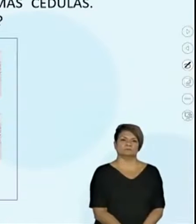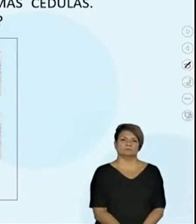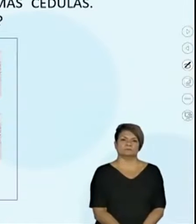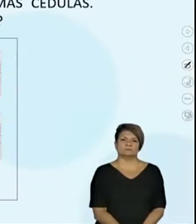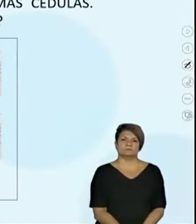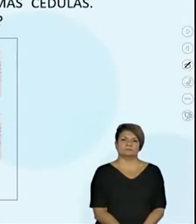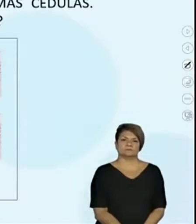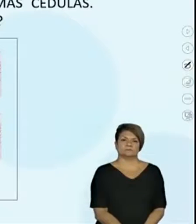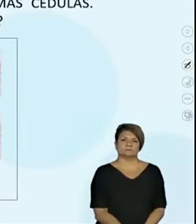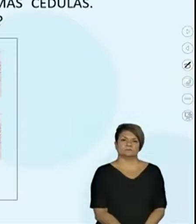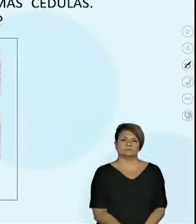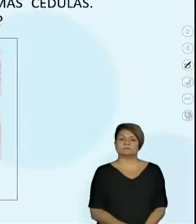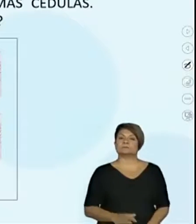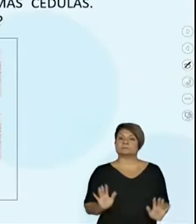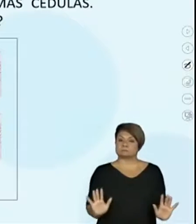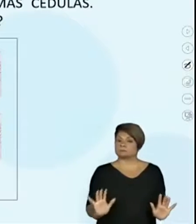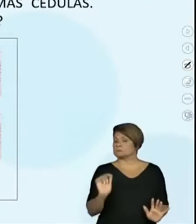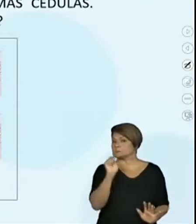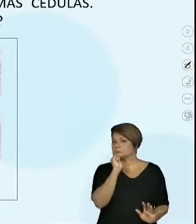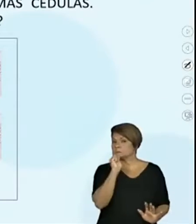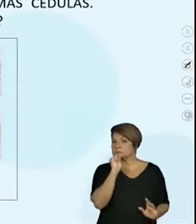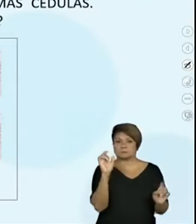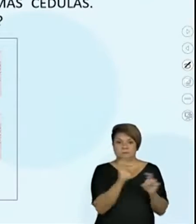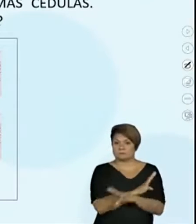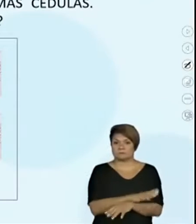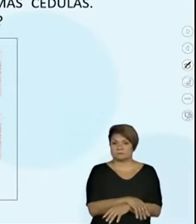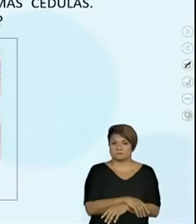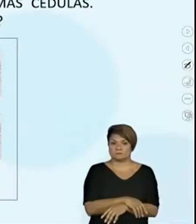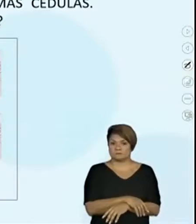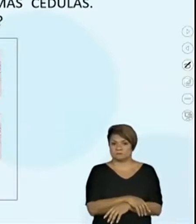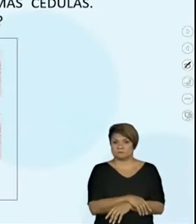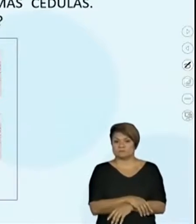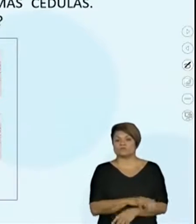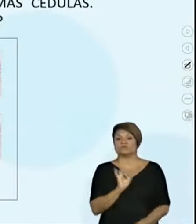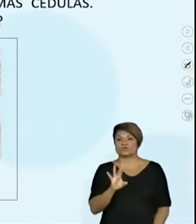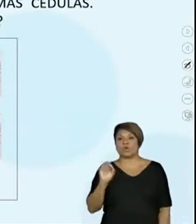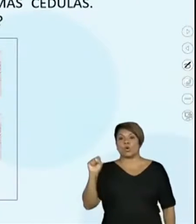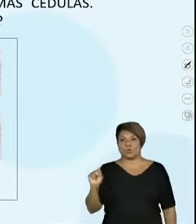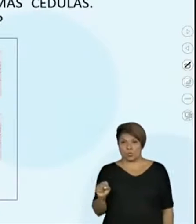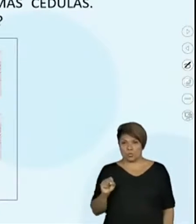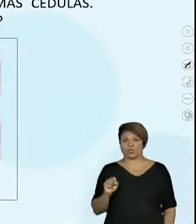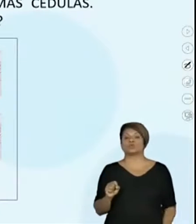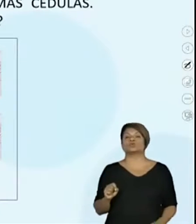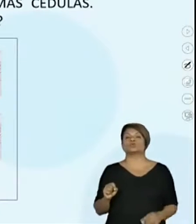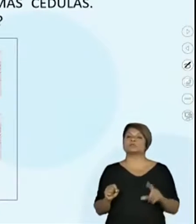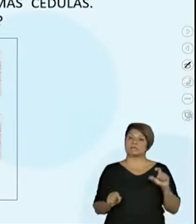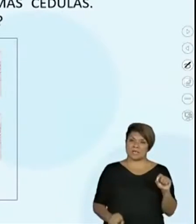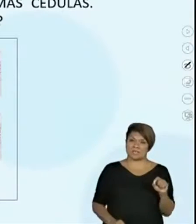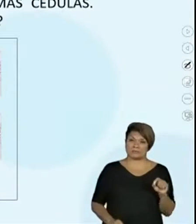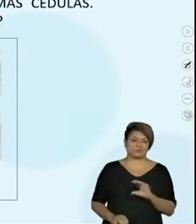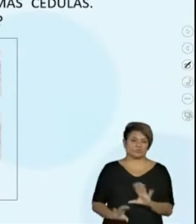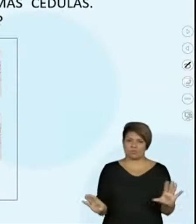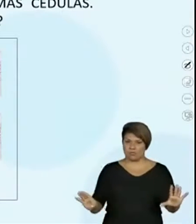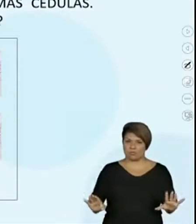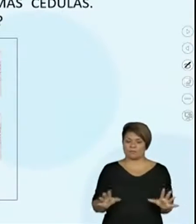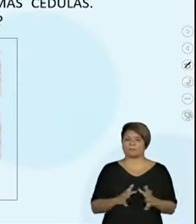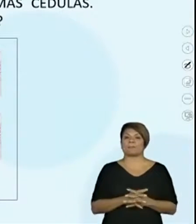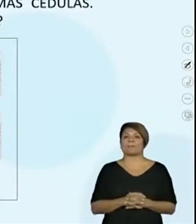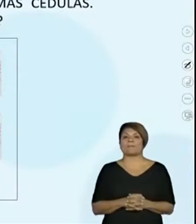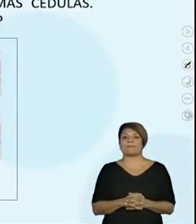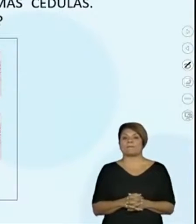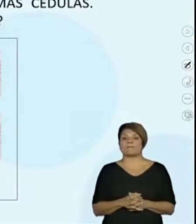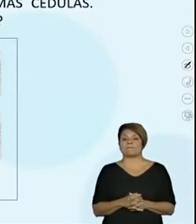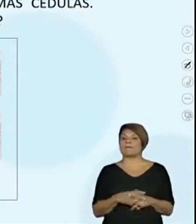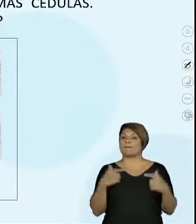Reais. Eu ainda não terminei de fazer, eu apenas somei as notas do mesmo valor. Uhum. Eu